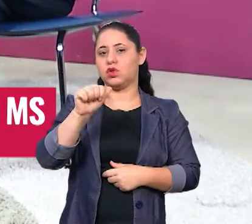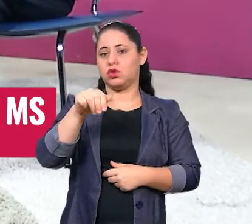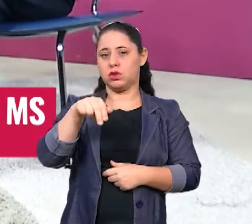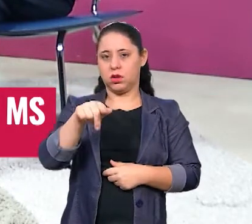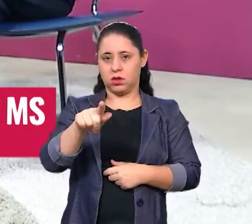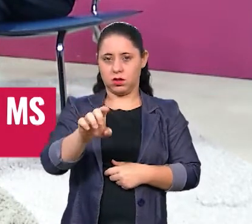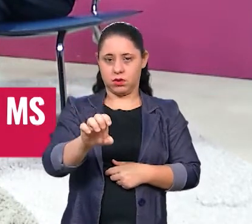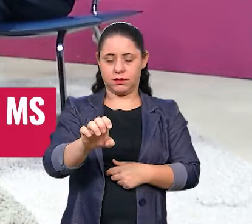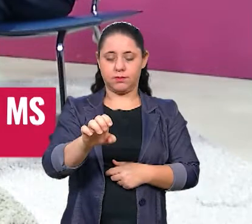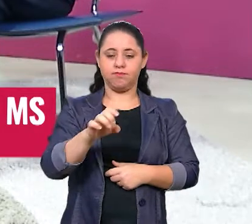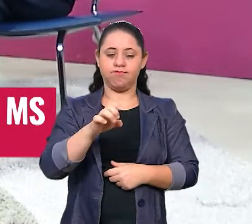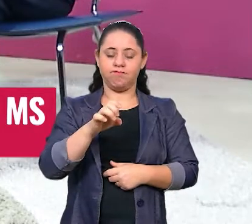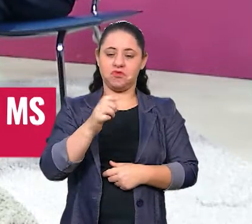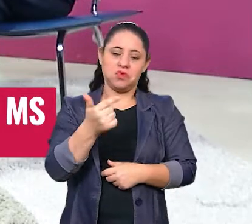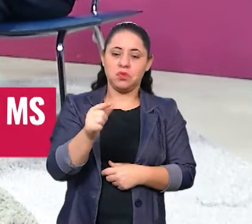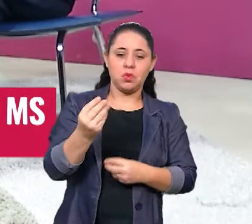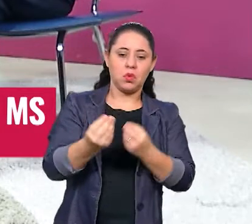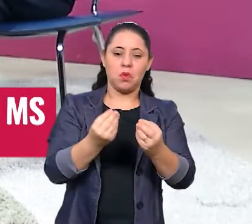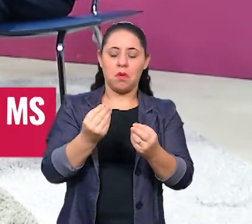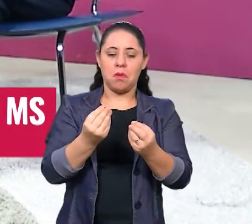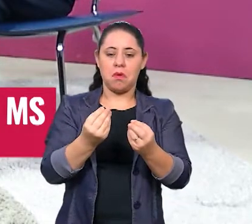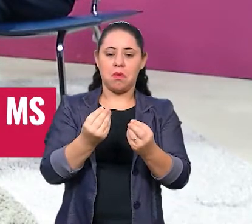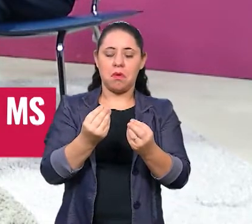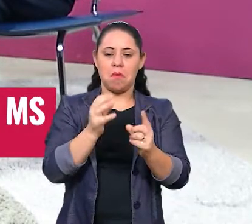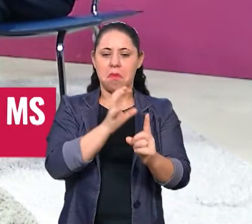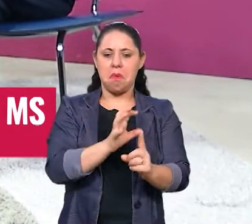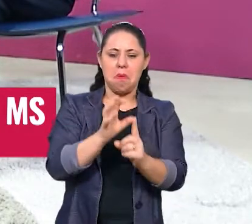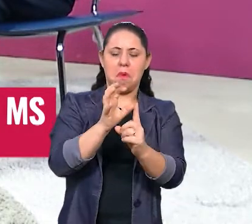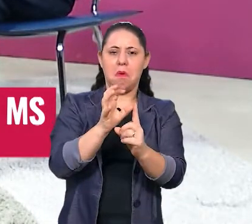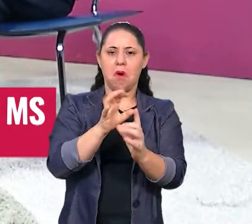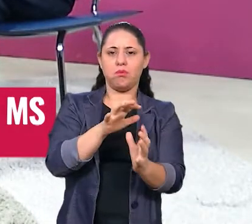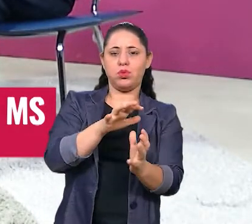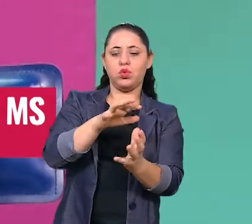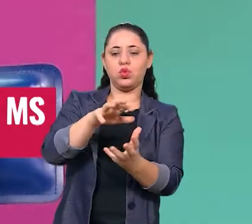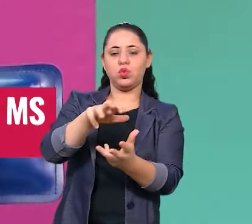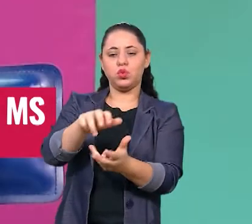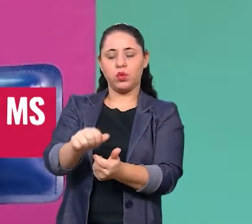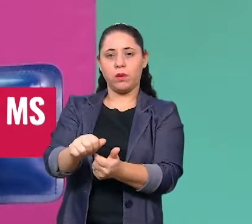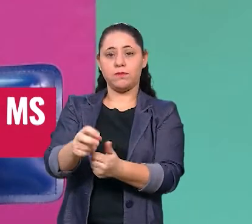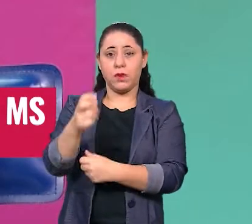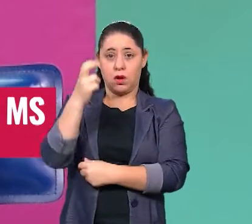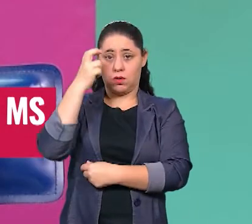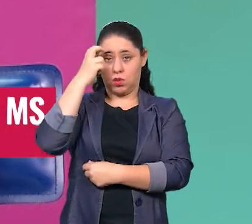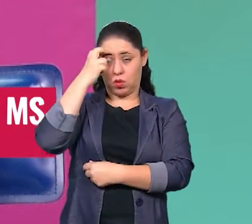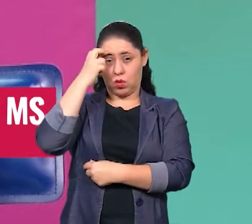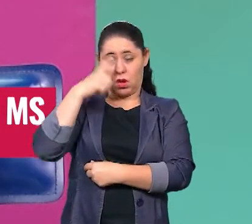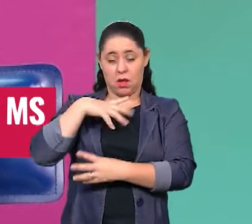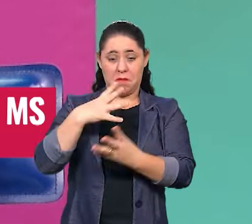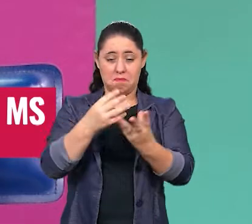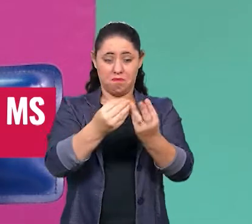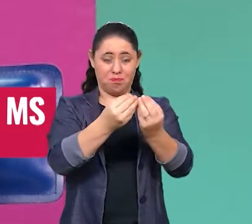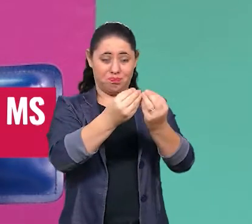acredito que assim, não tem como não ter um impacto, Foi um impacto mundial. A cultura ela